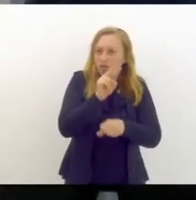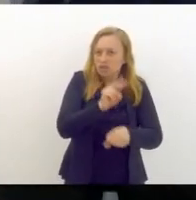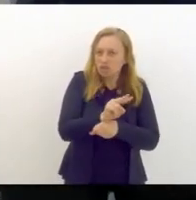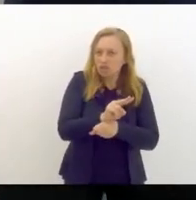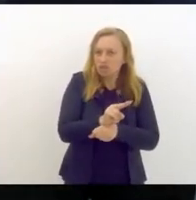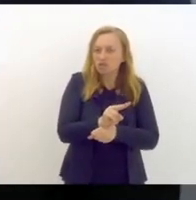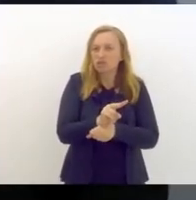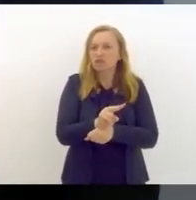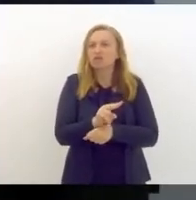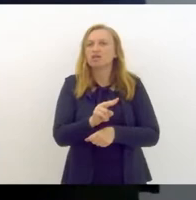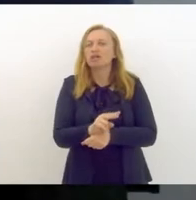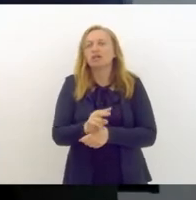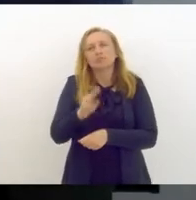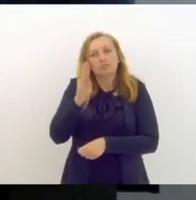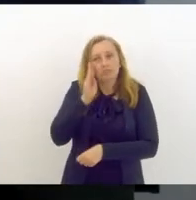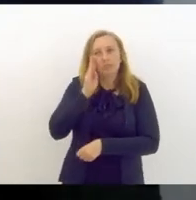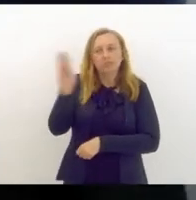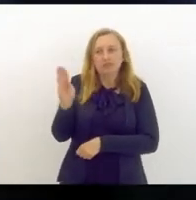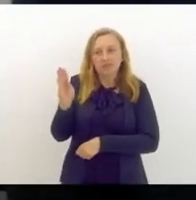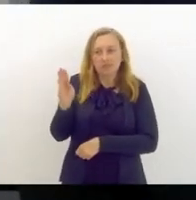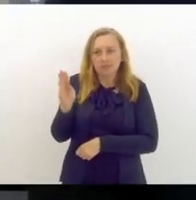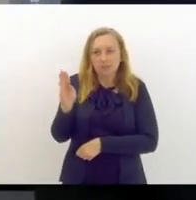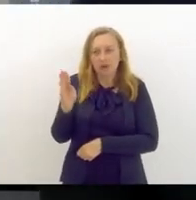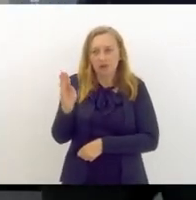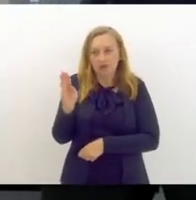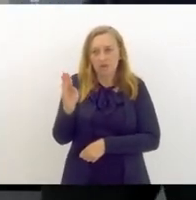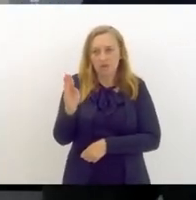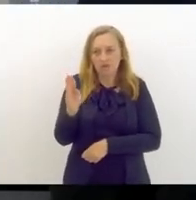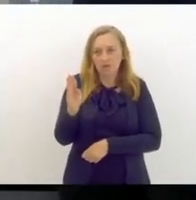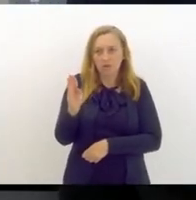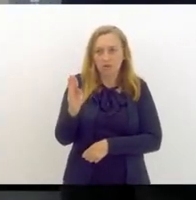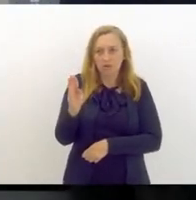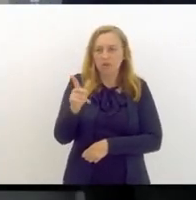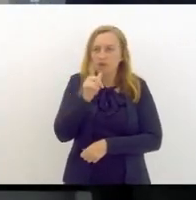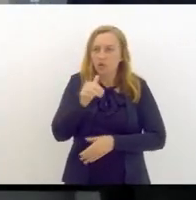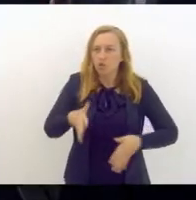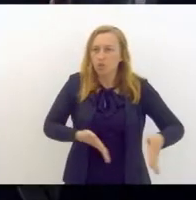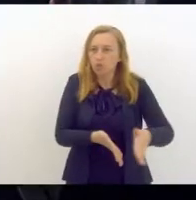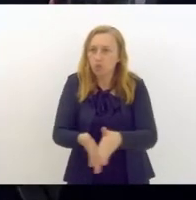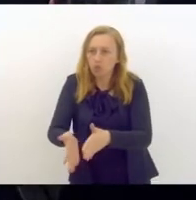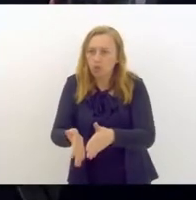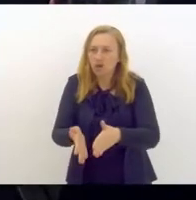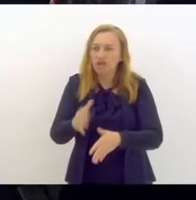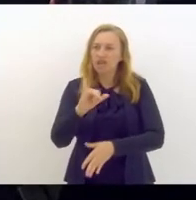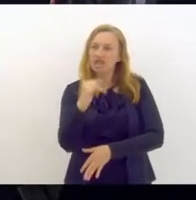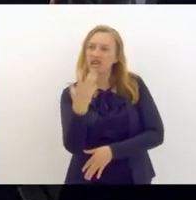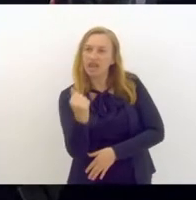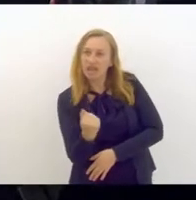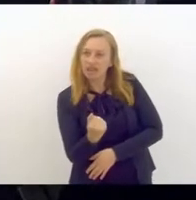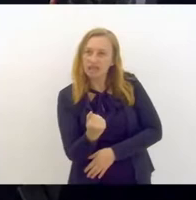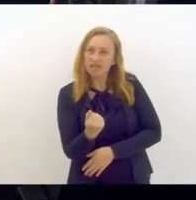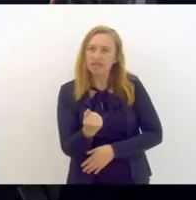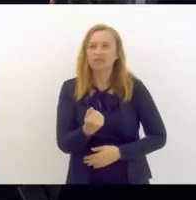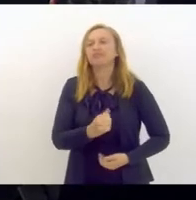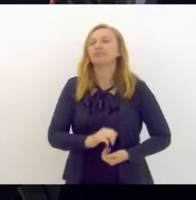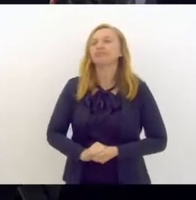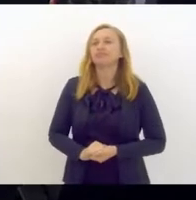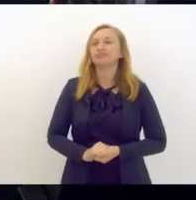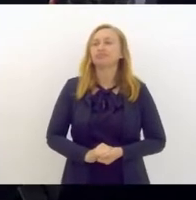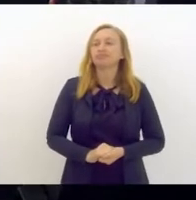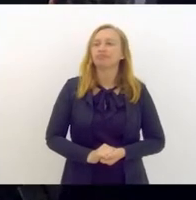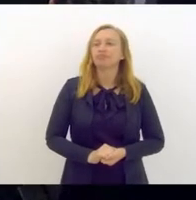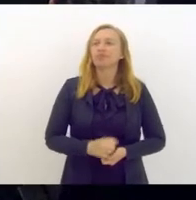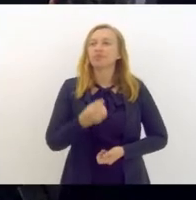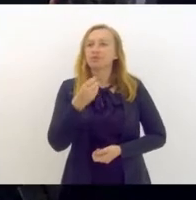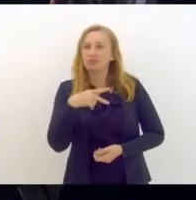do Médio Paraíba é prioritariamente leito de rio, faixa marginal e ilha e fragmento florestal. Como muito